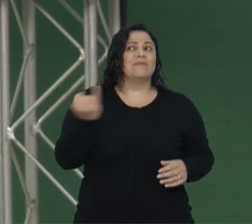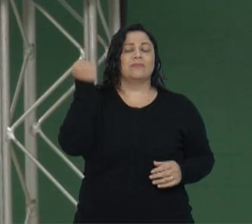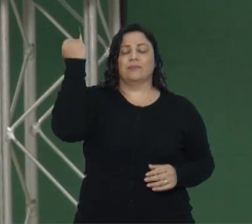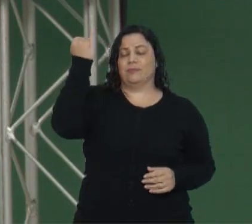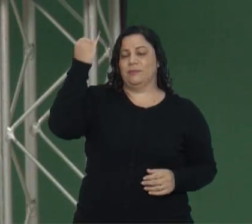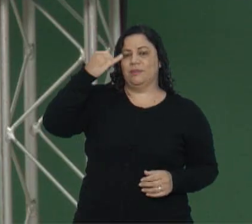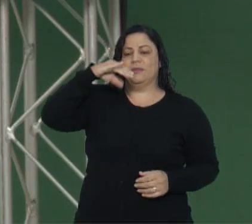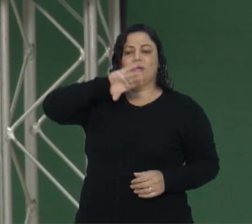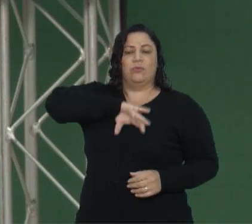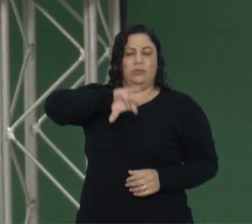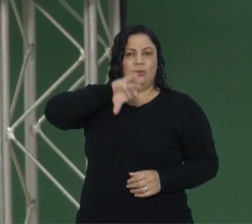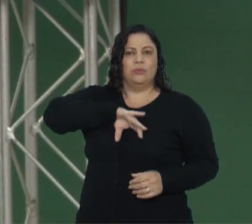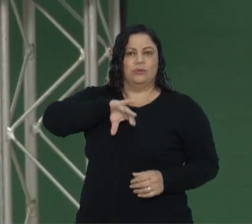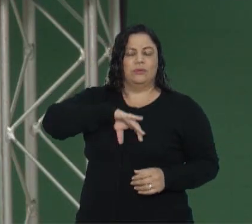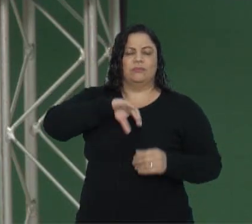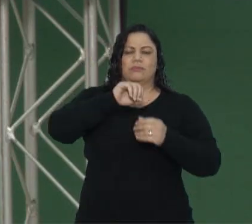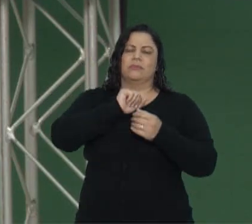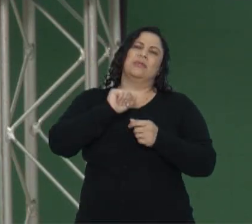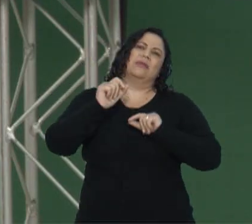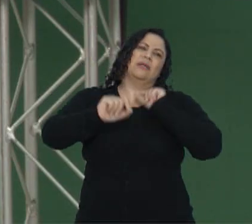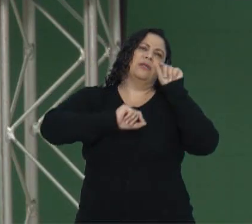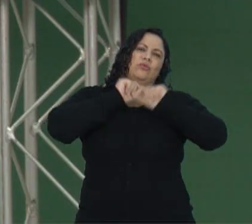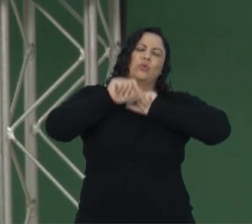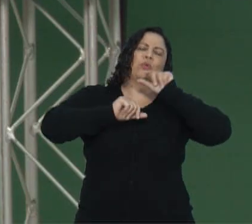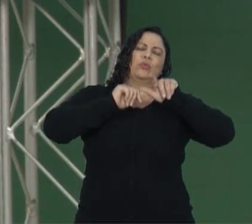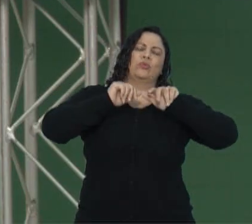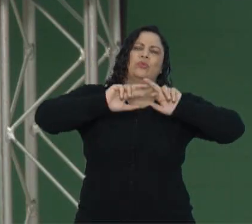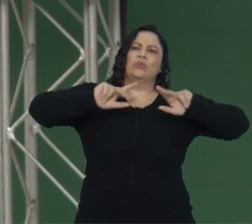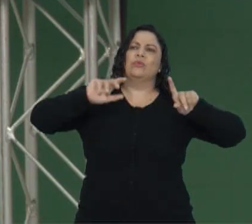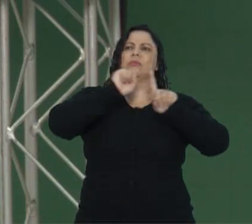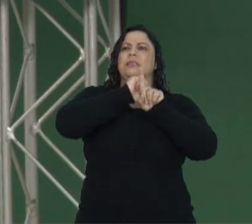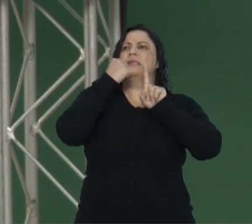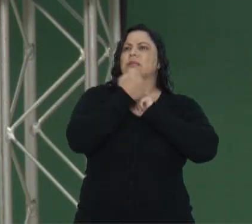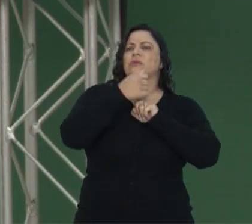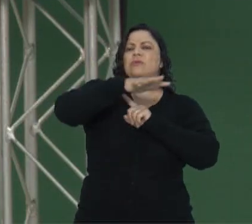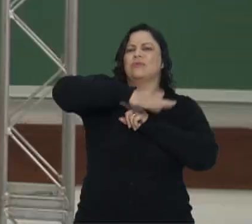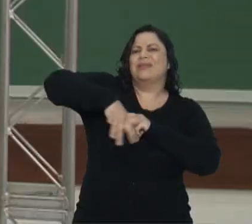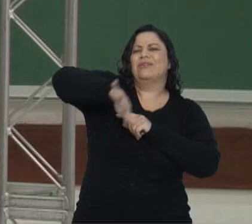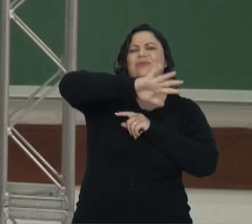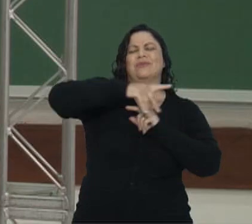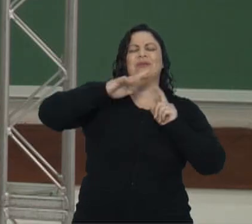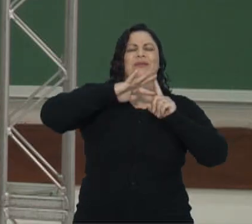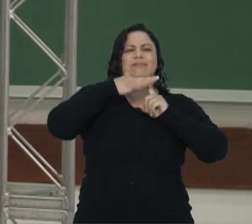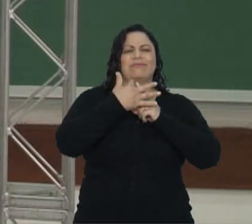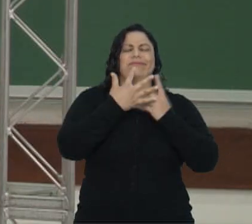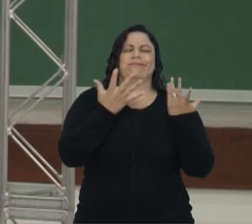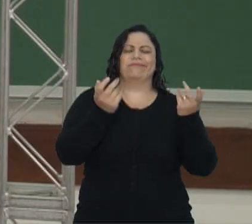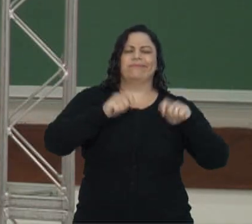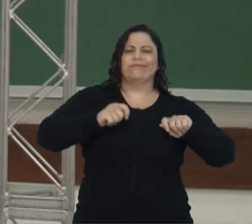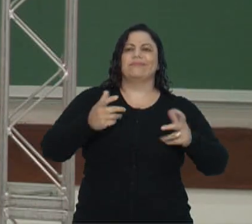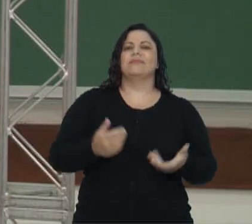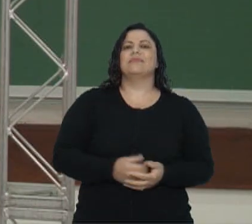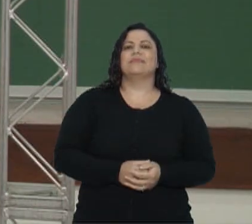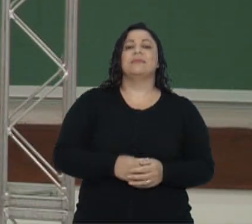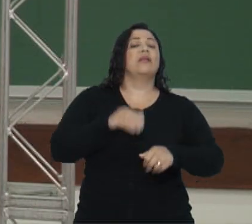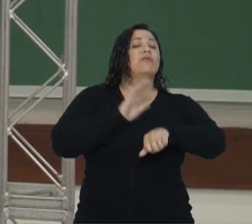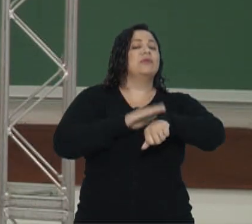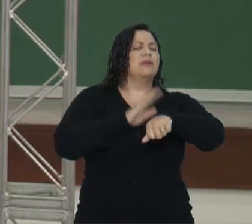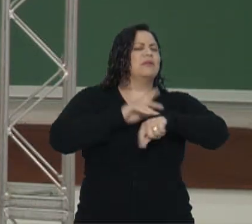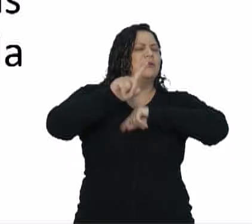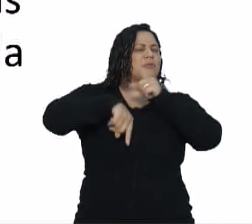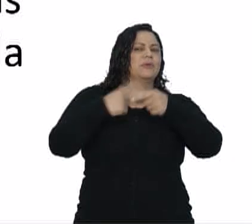né? E nas nossas atividades sociais que utilizam a norma culta. Vamos ver lá? Vou te dar tempo e a gente volta para